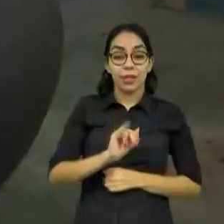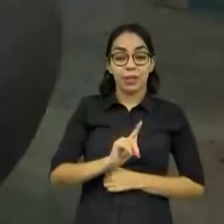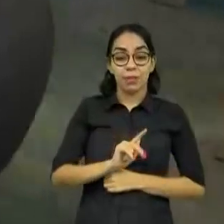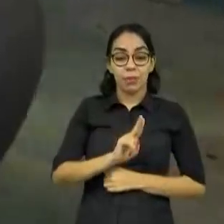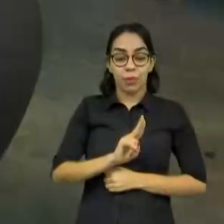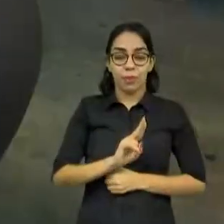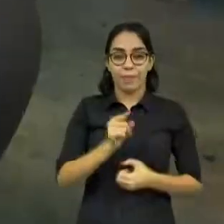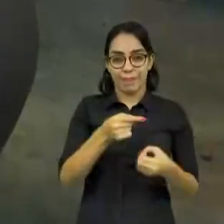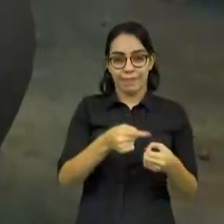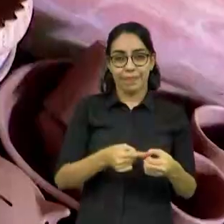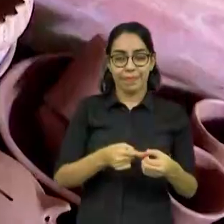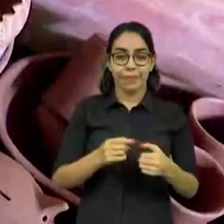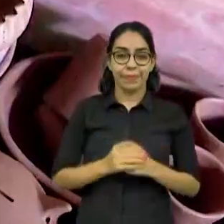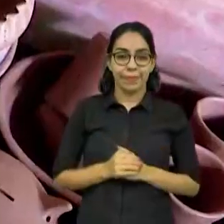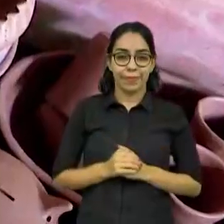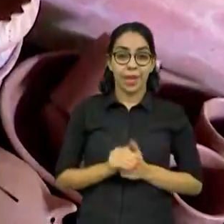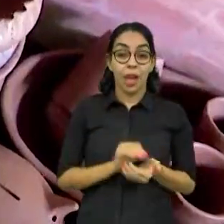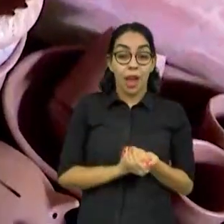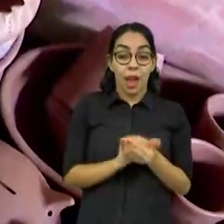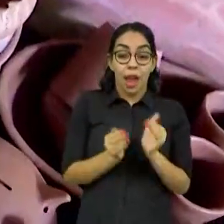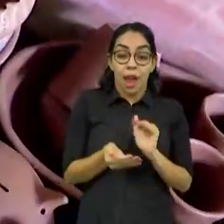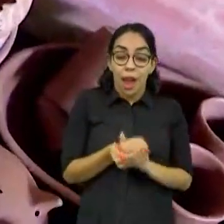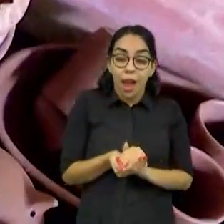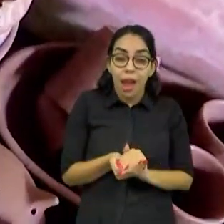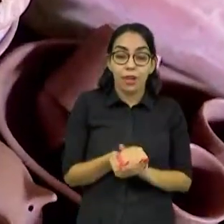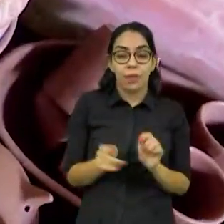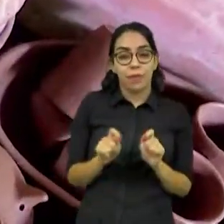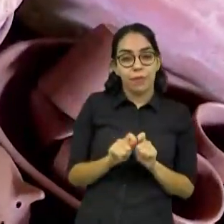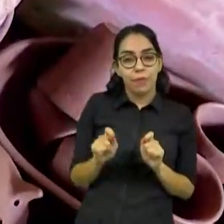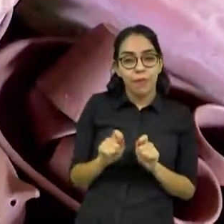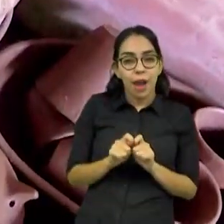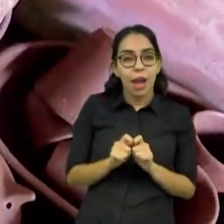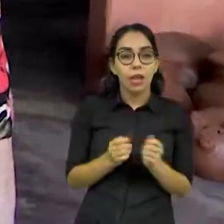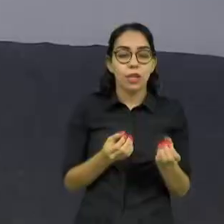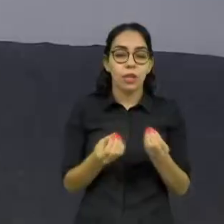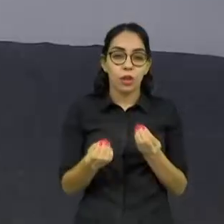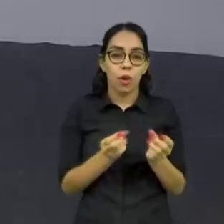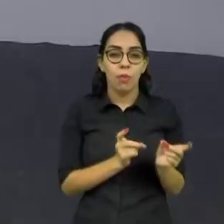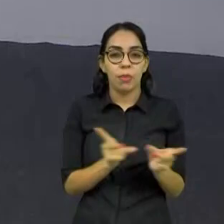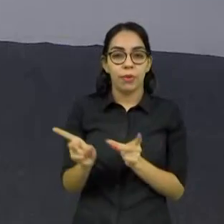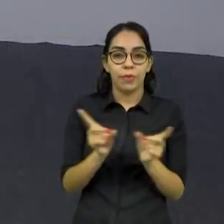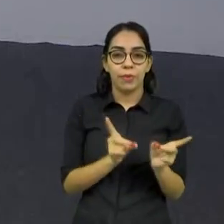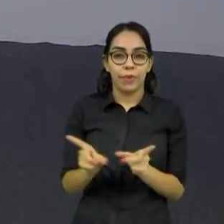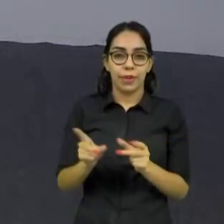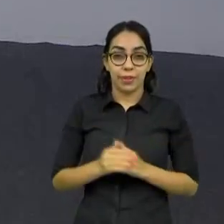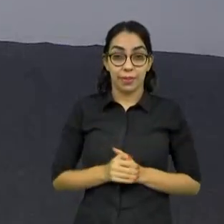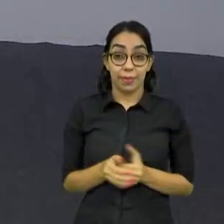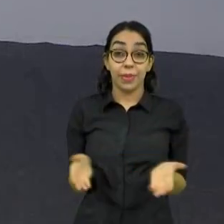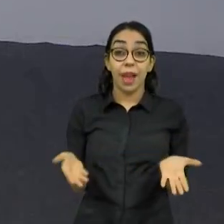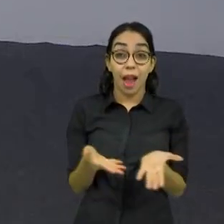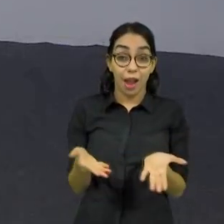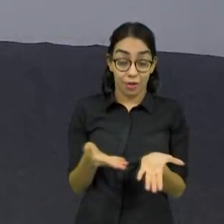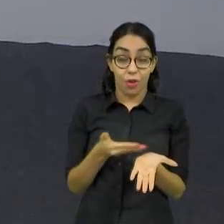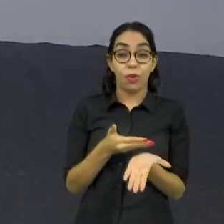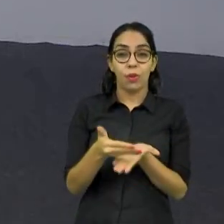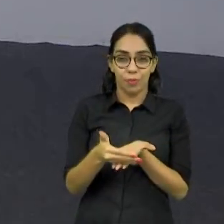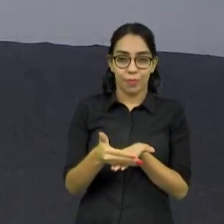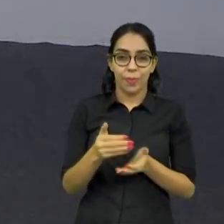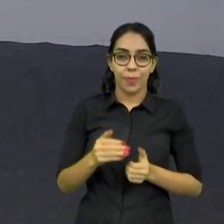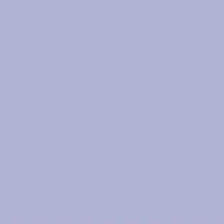Artesãs que fabricam cerâmica pleiteiam a indicação geográfica. A partir de agora, no Jornal